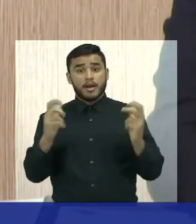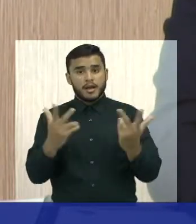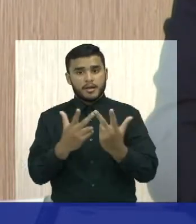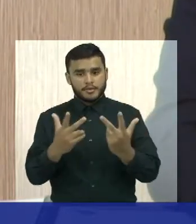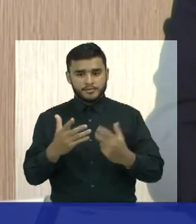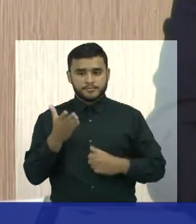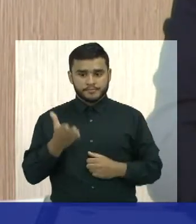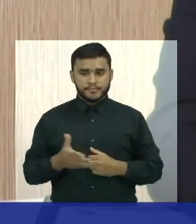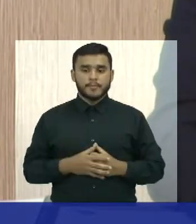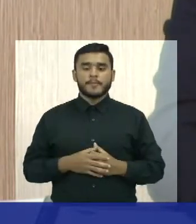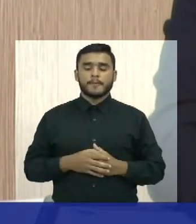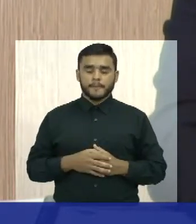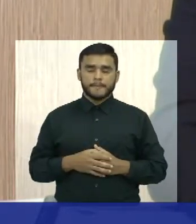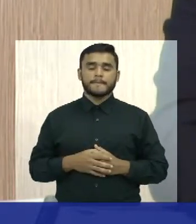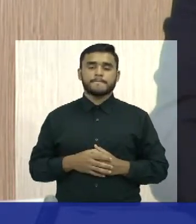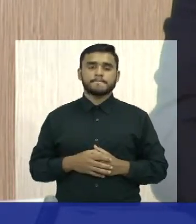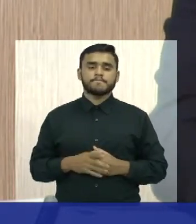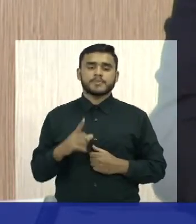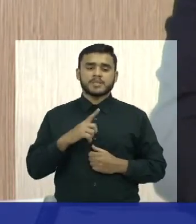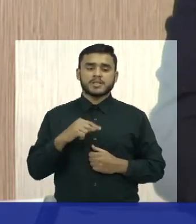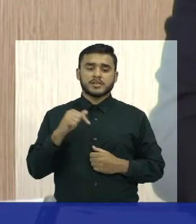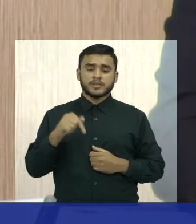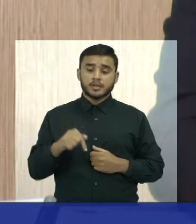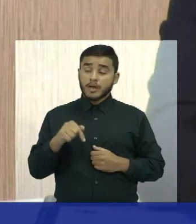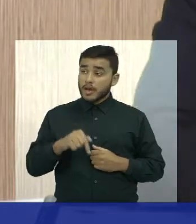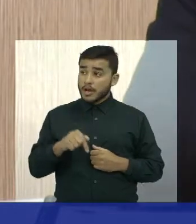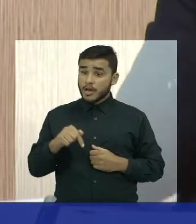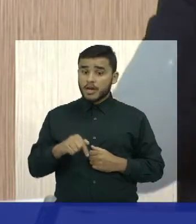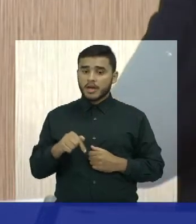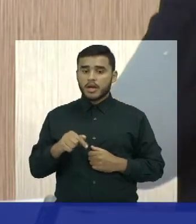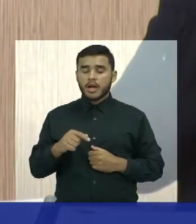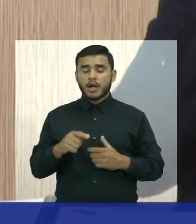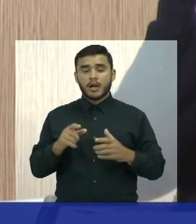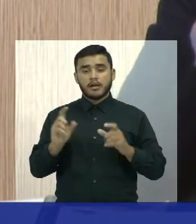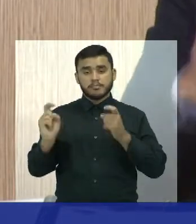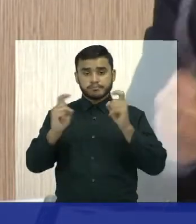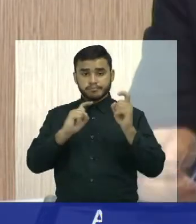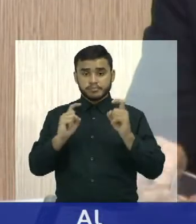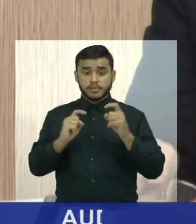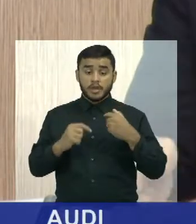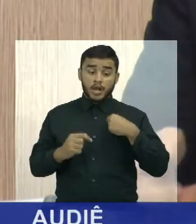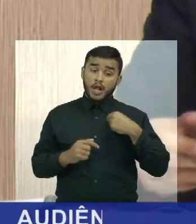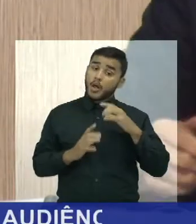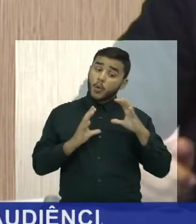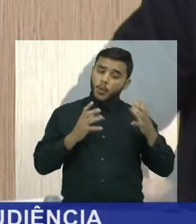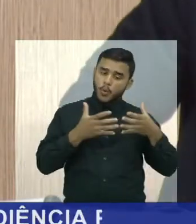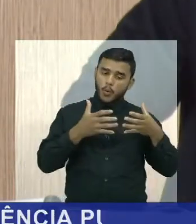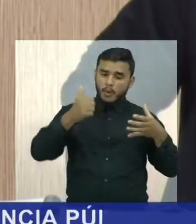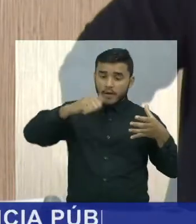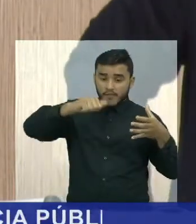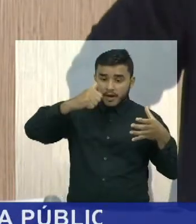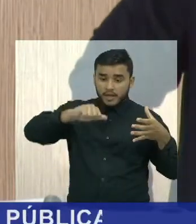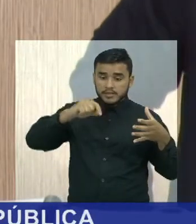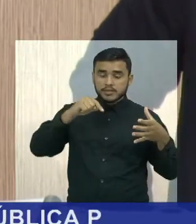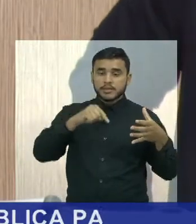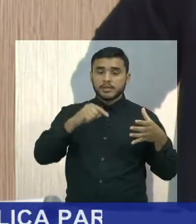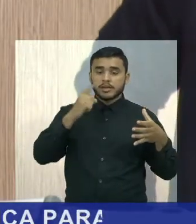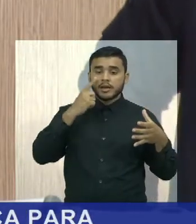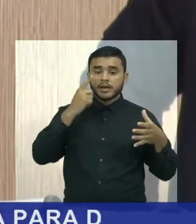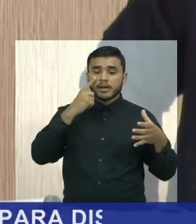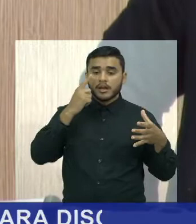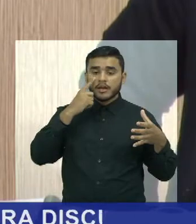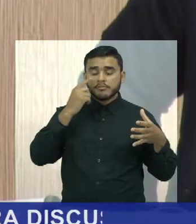não tem a pretensão de legislar. A pretensão dela é